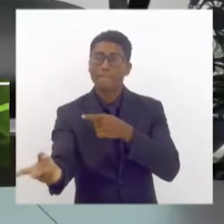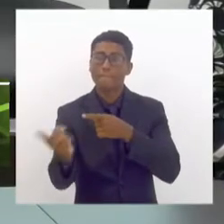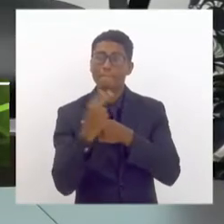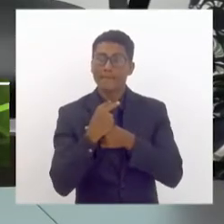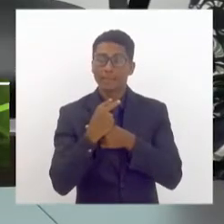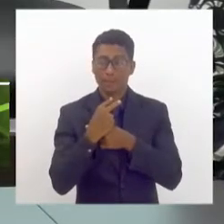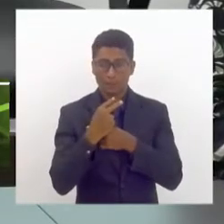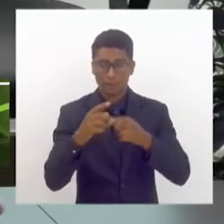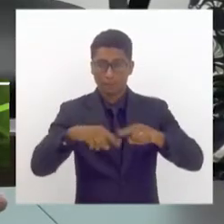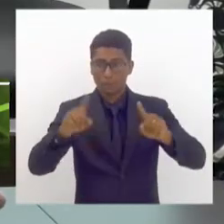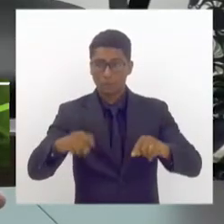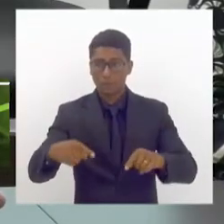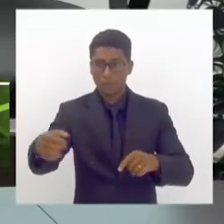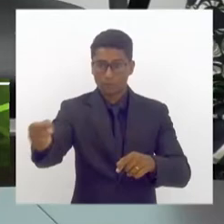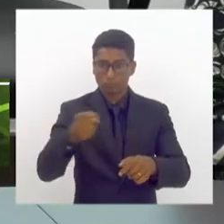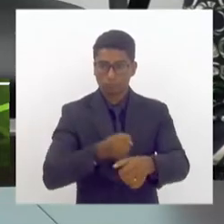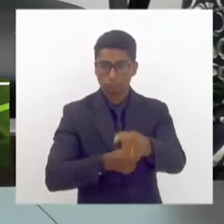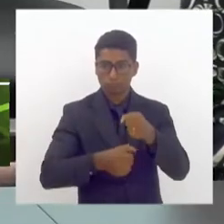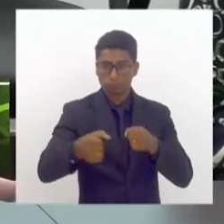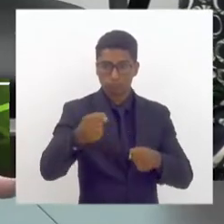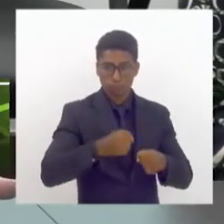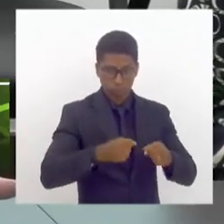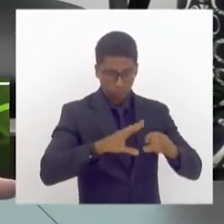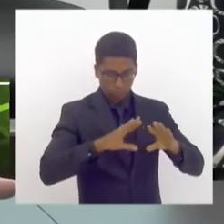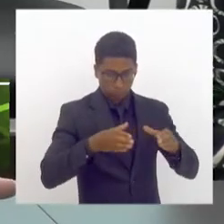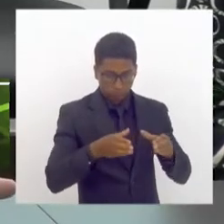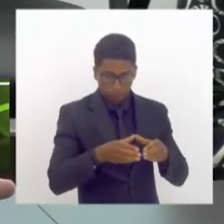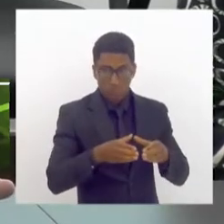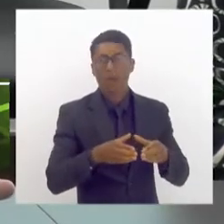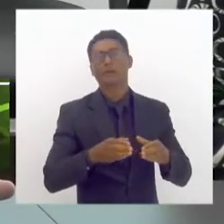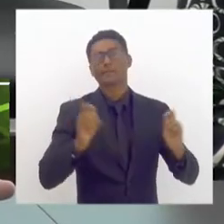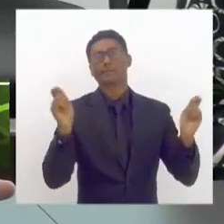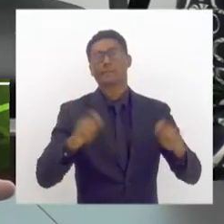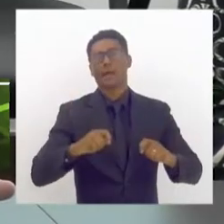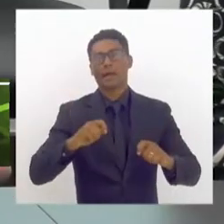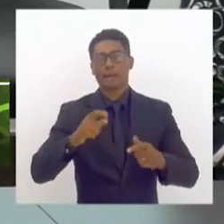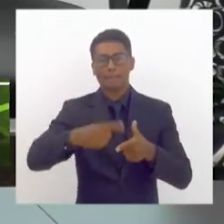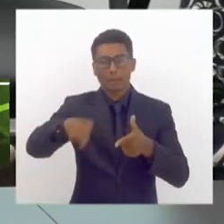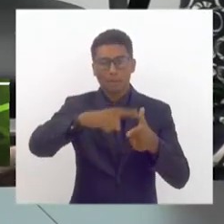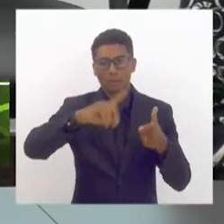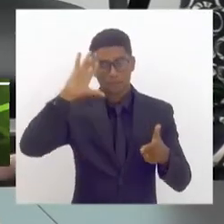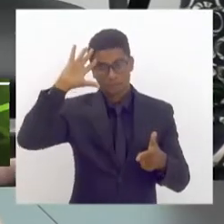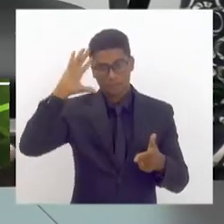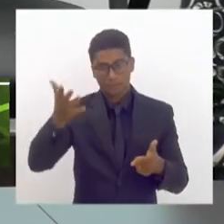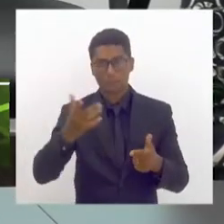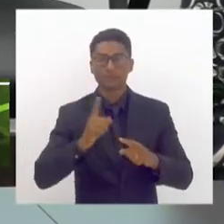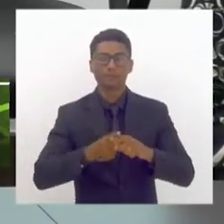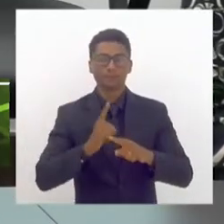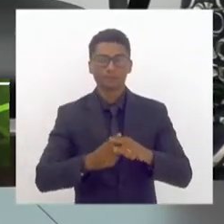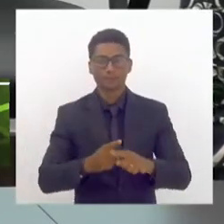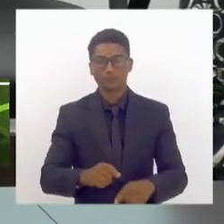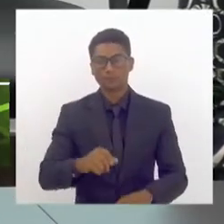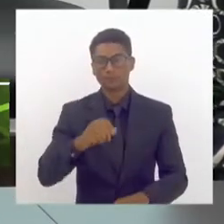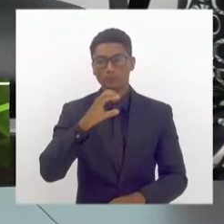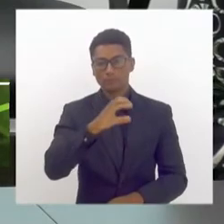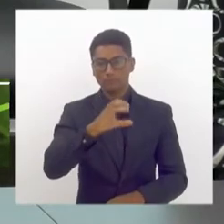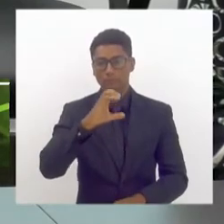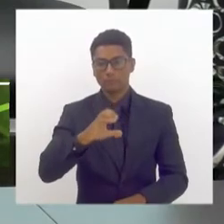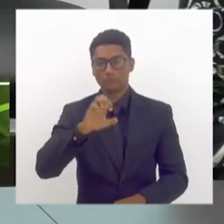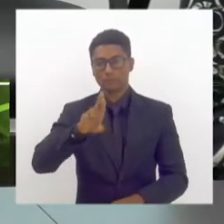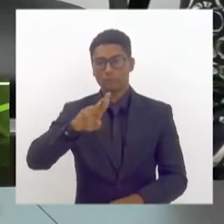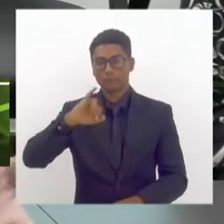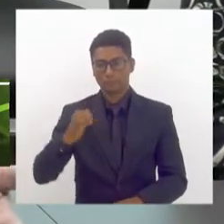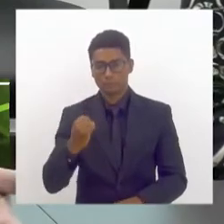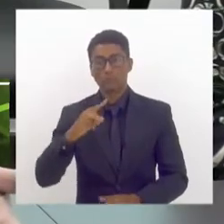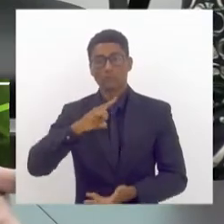servidores para compor essas equipes, nós solucionaríamos essa questão. Até porque o CEDERJ, por exemplo, o CCERJ, ele tem